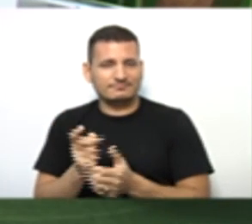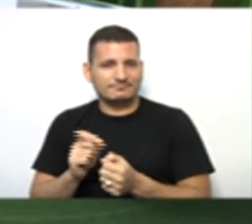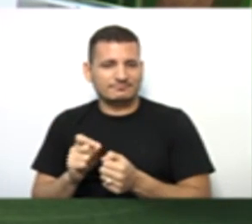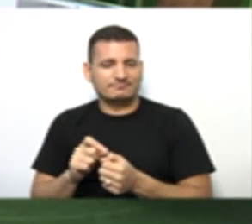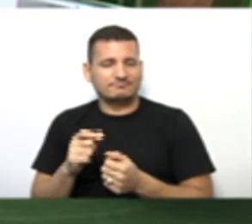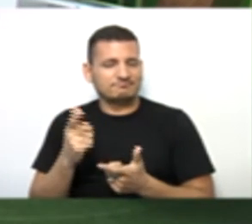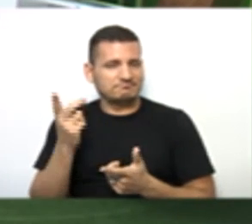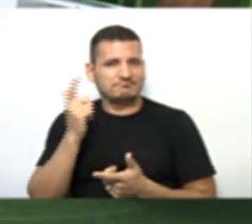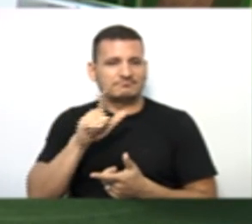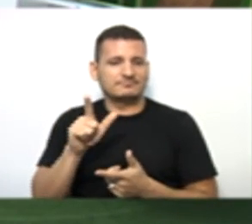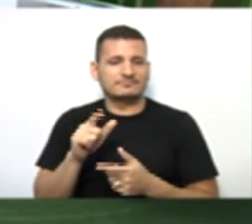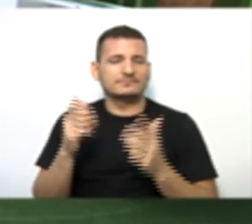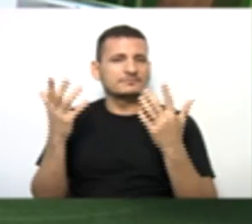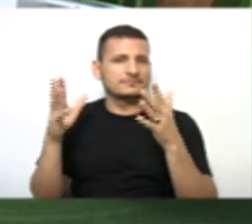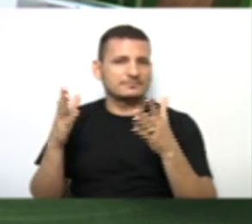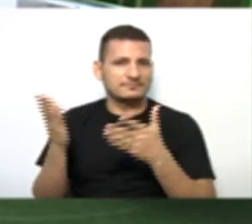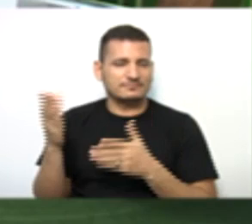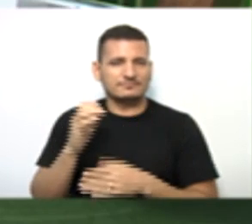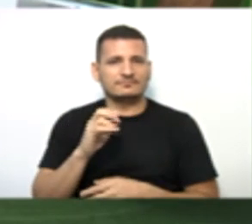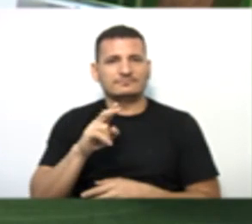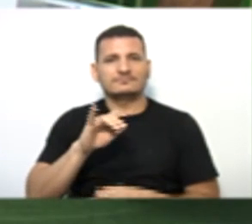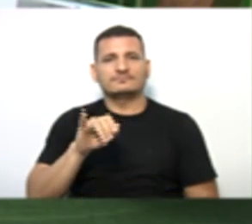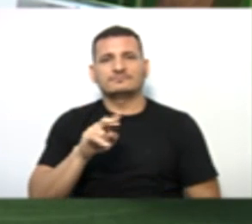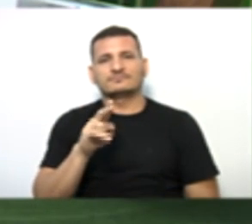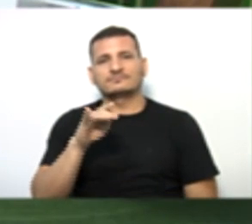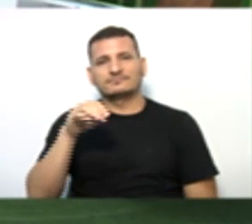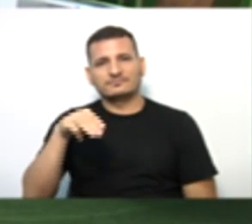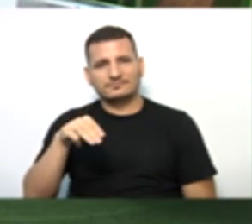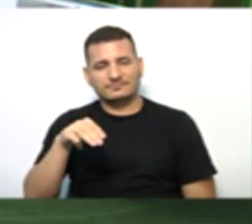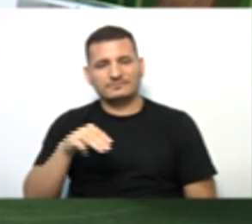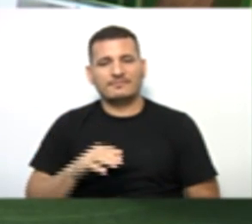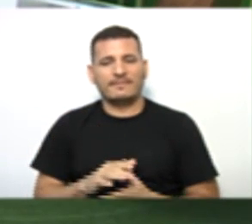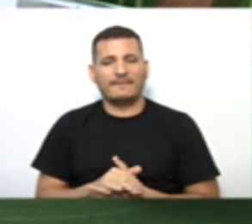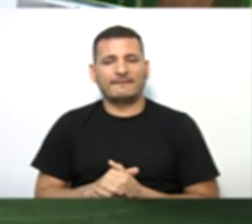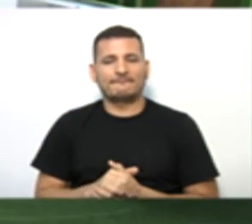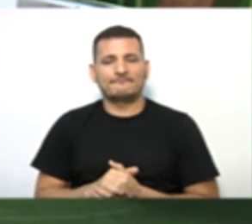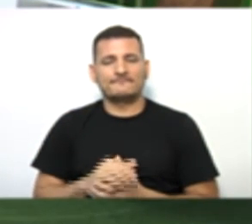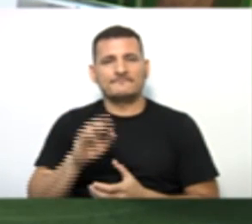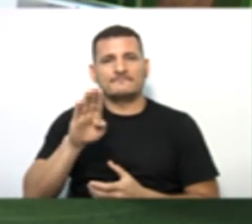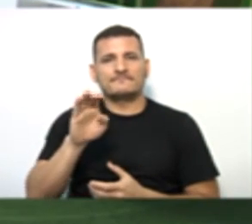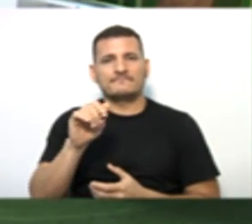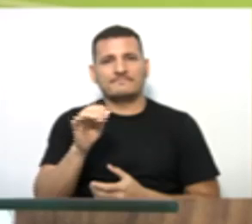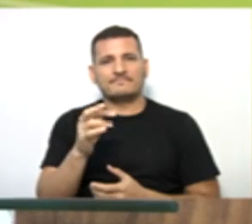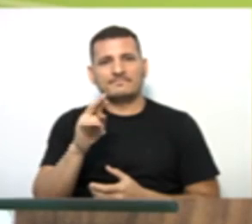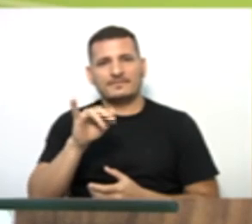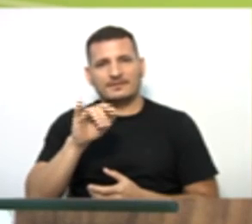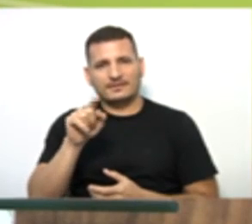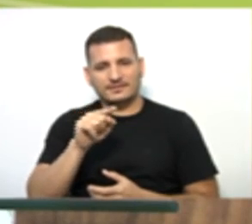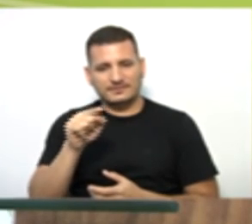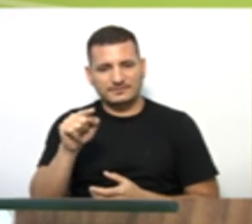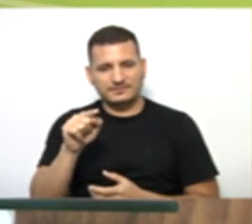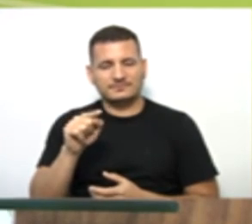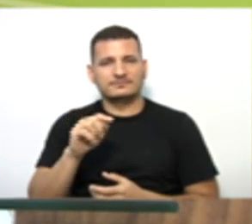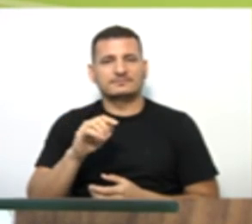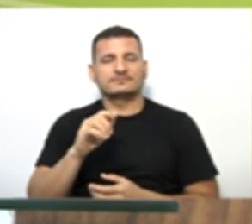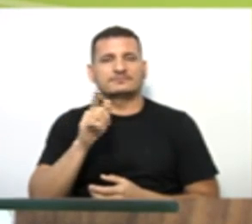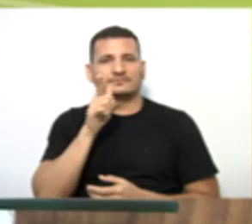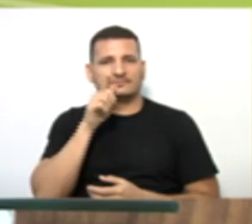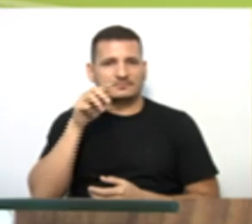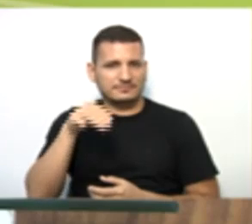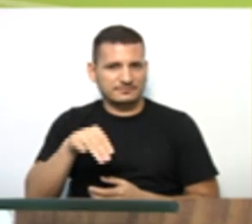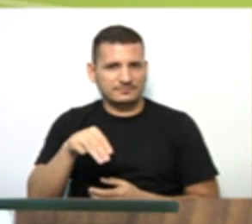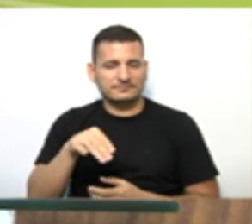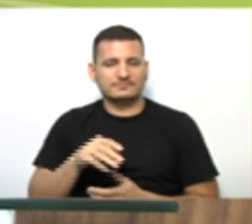Então, parabéns à galera de quem? Cujubim. A galera do Cujubim, né? E tem a Beatriz Macena, que é lá de Guajará-Mirim também.